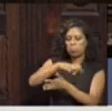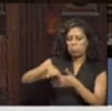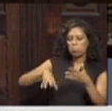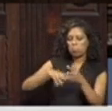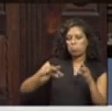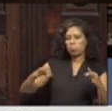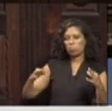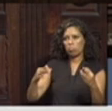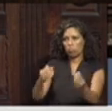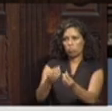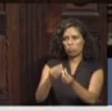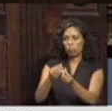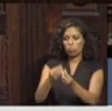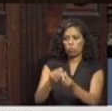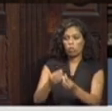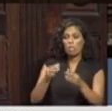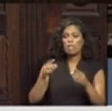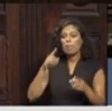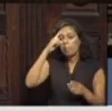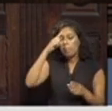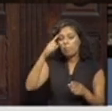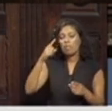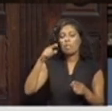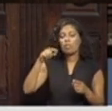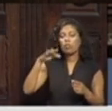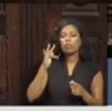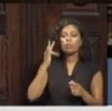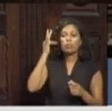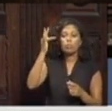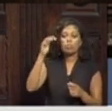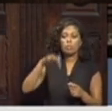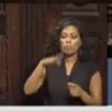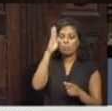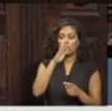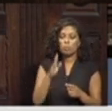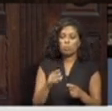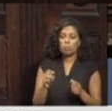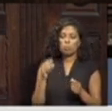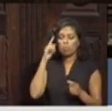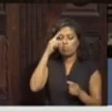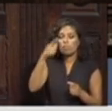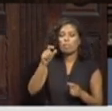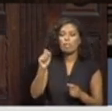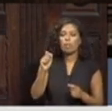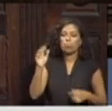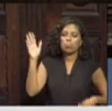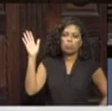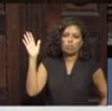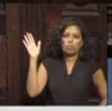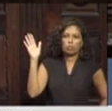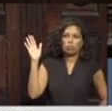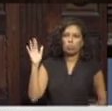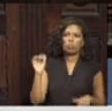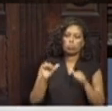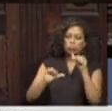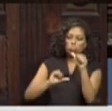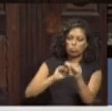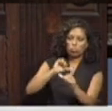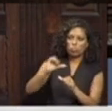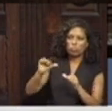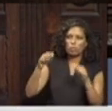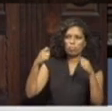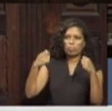e, por contaminação, o resto do Brasil, pois outros estados brasileiros também vêm surgir a praga da violência, se esse mal não